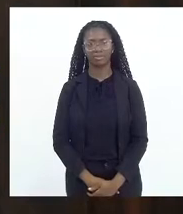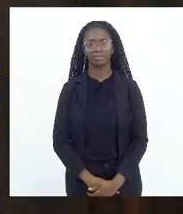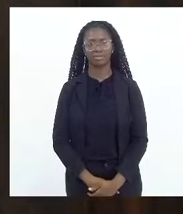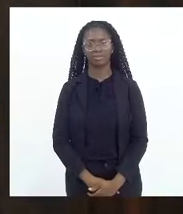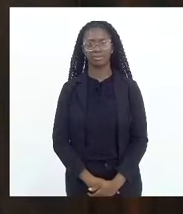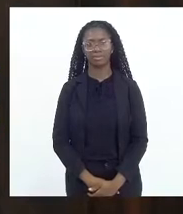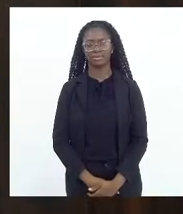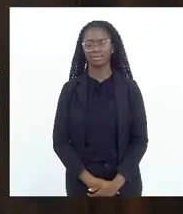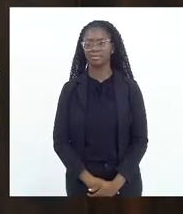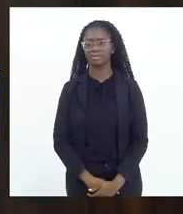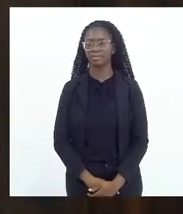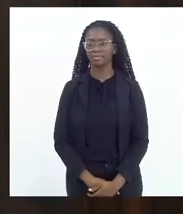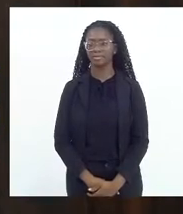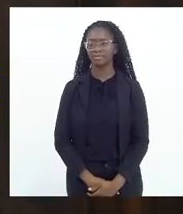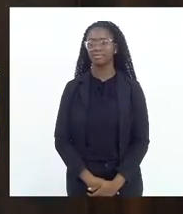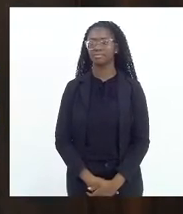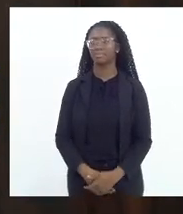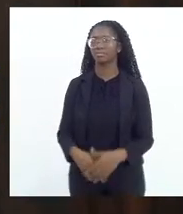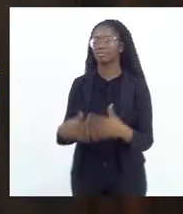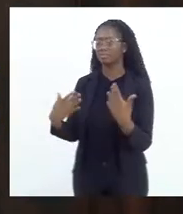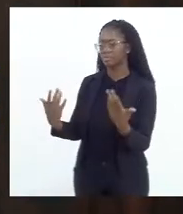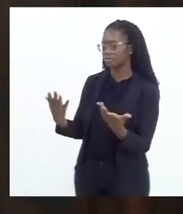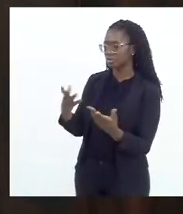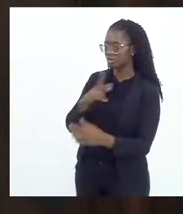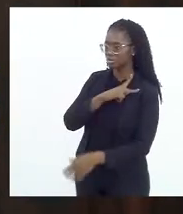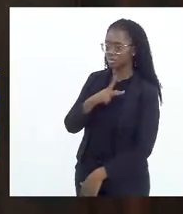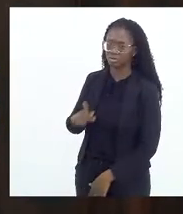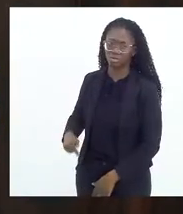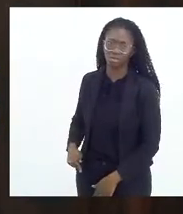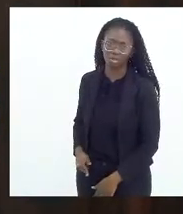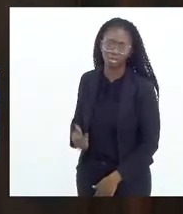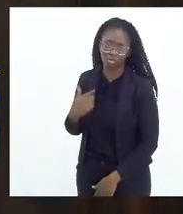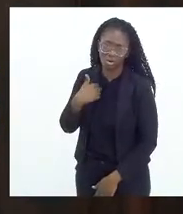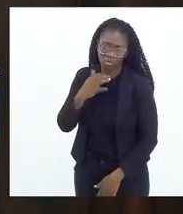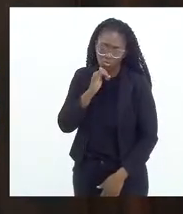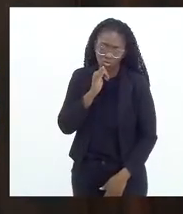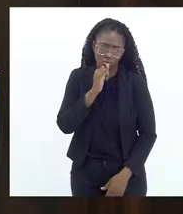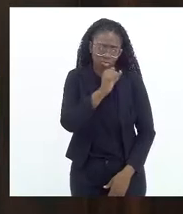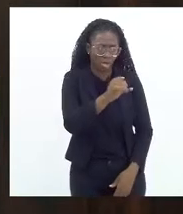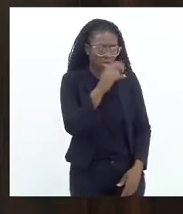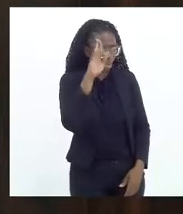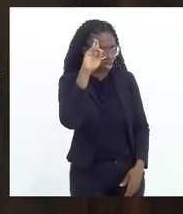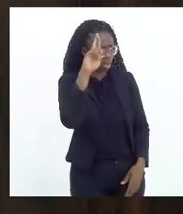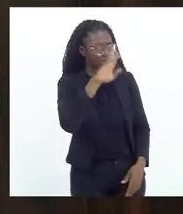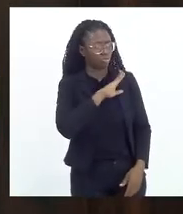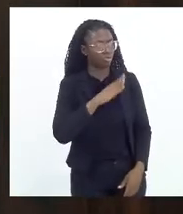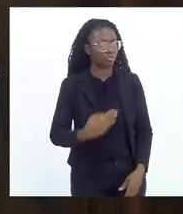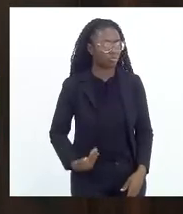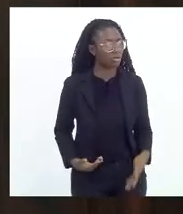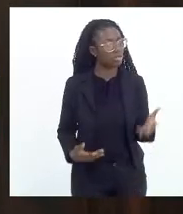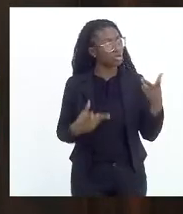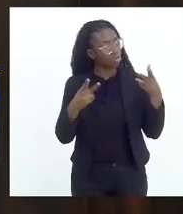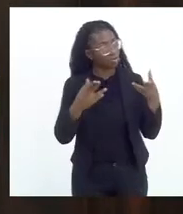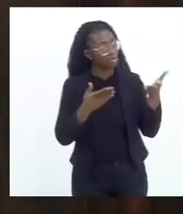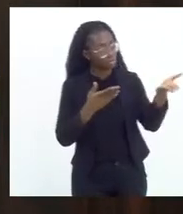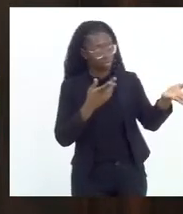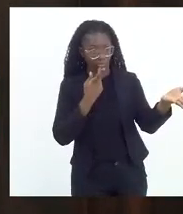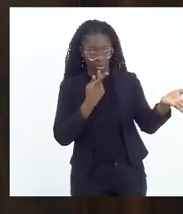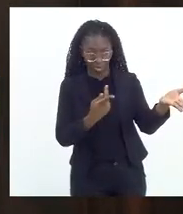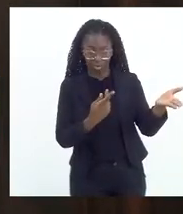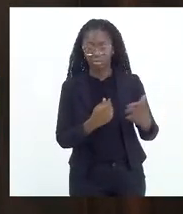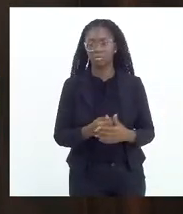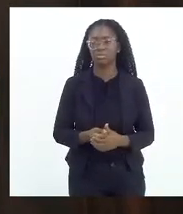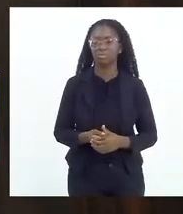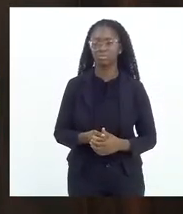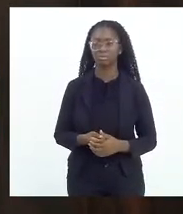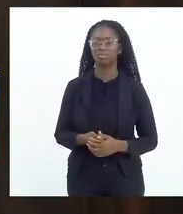Semana que vem. Senhor presidente, aí eu me dirijo aqui ao líder do governo, como Vossa Excelência falou, esse tema é